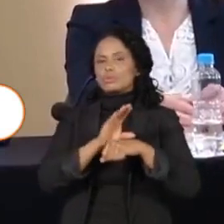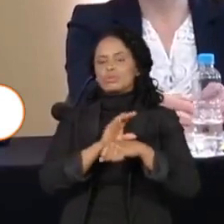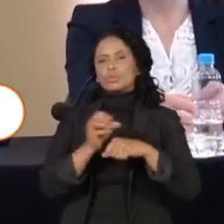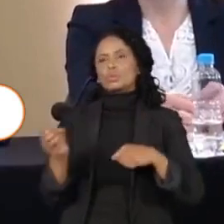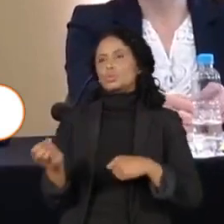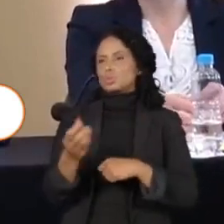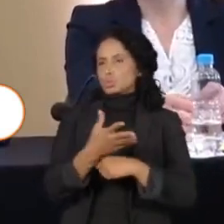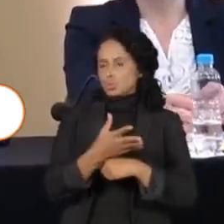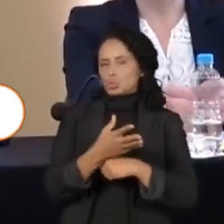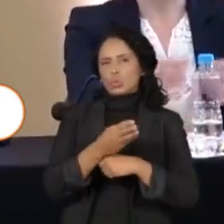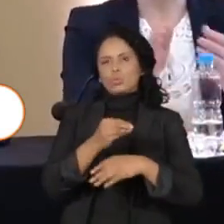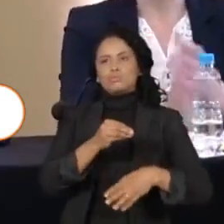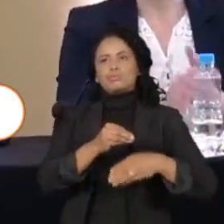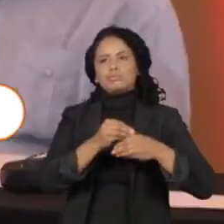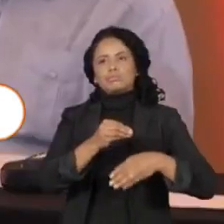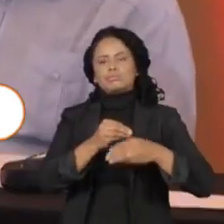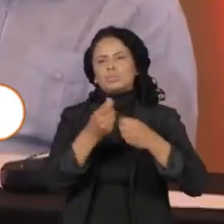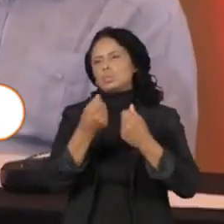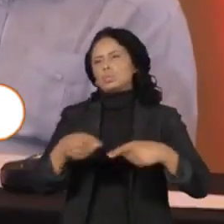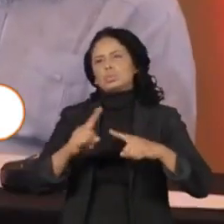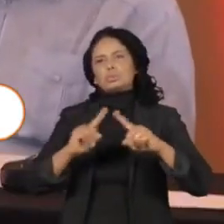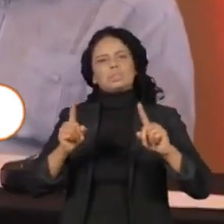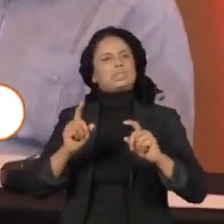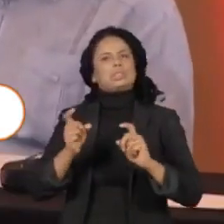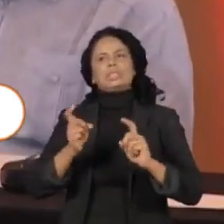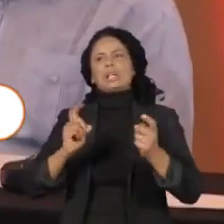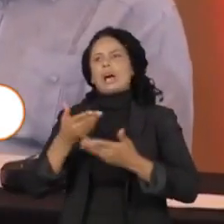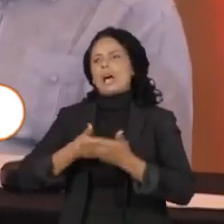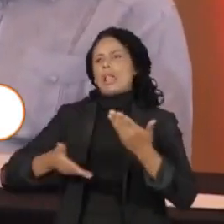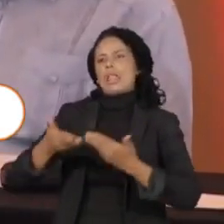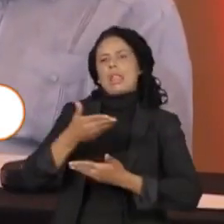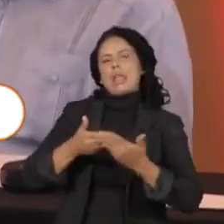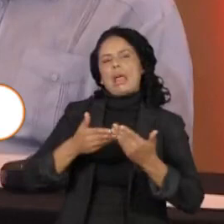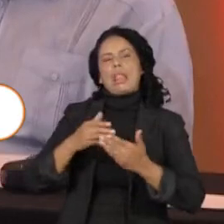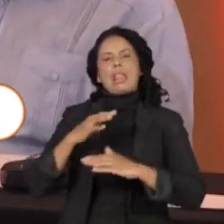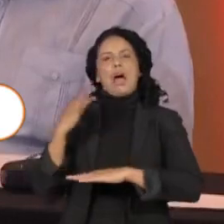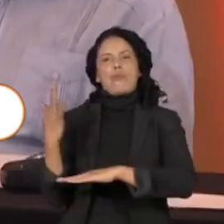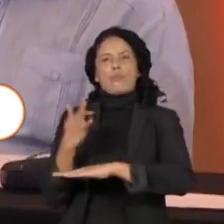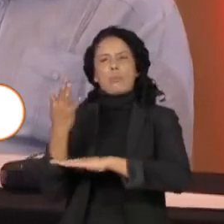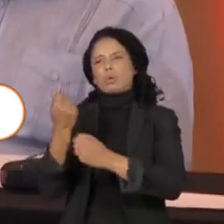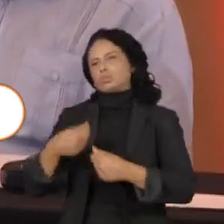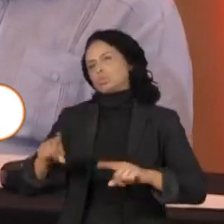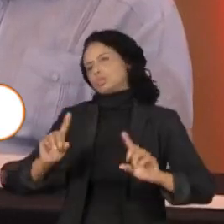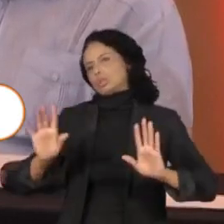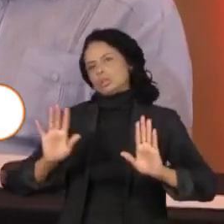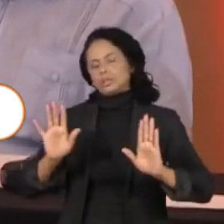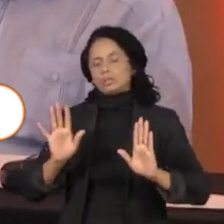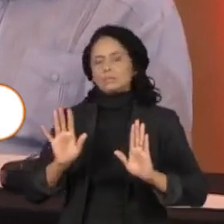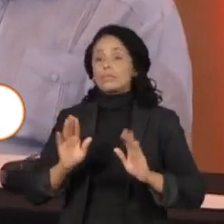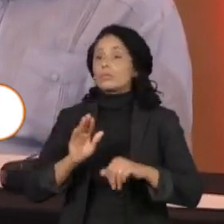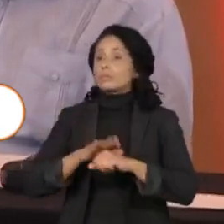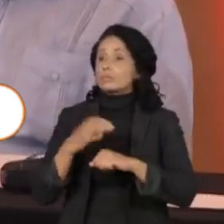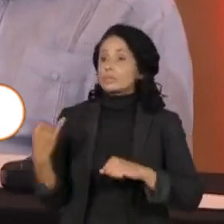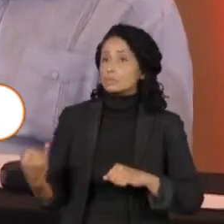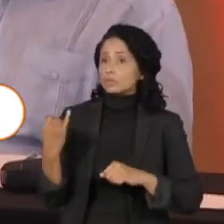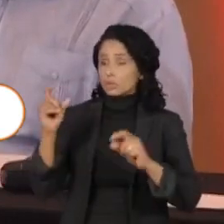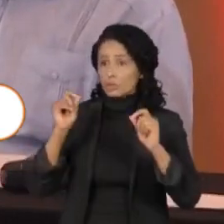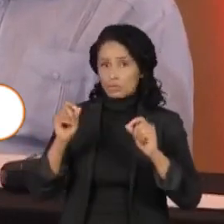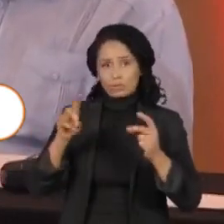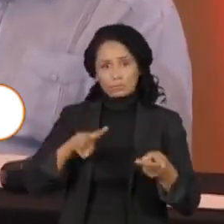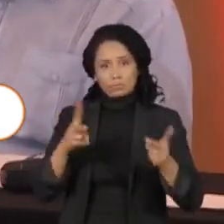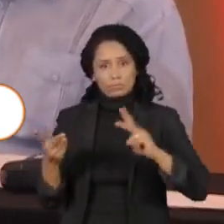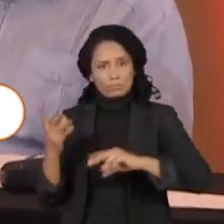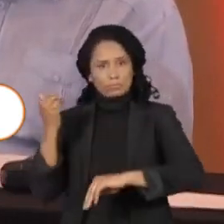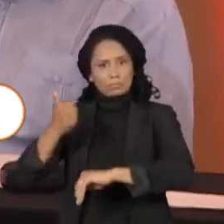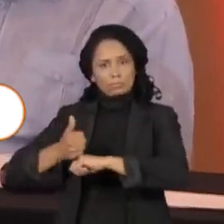feita sem a necessidade da convocação de uma nova Assembleia Constituinte. No caso da PEC da Transição, o objetivo é garantir